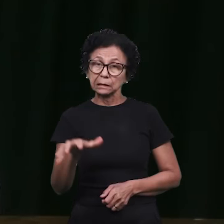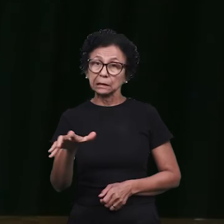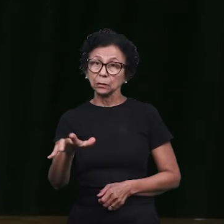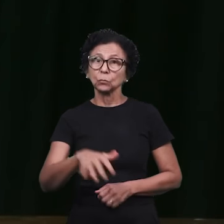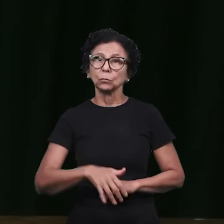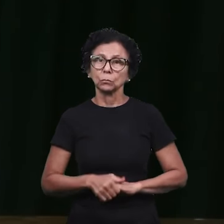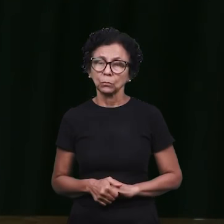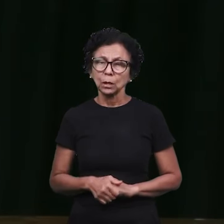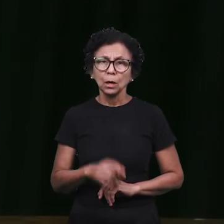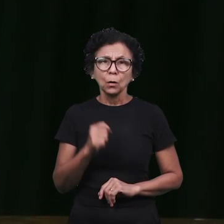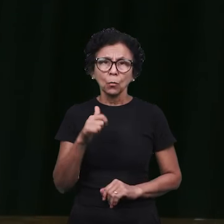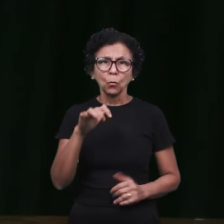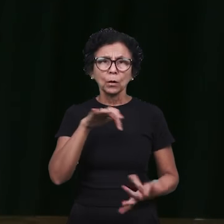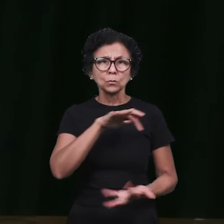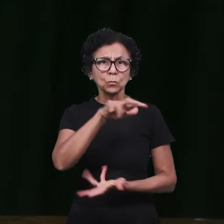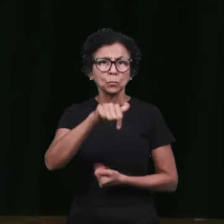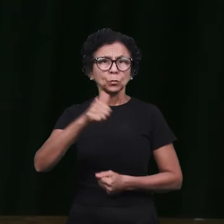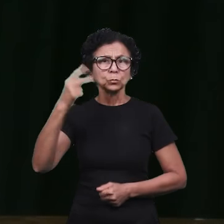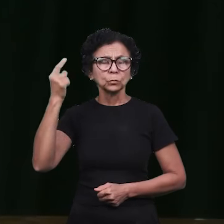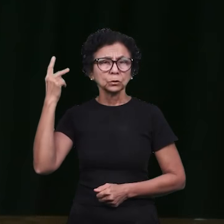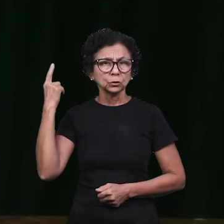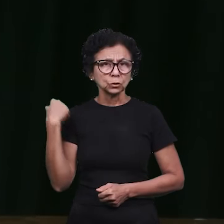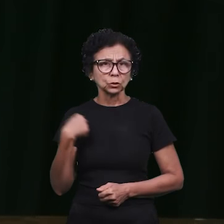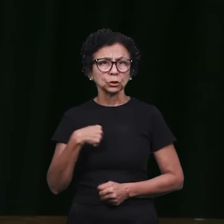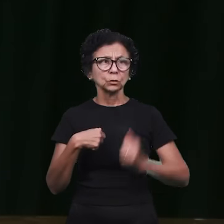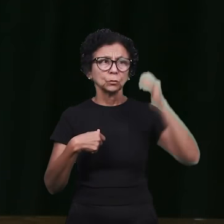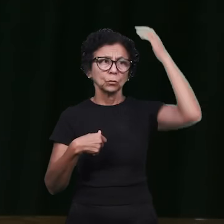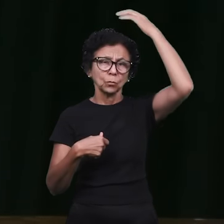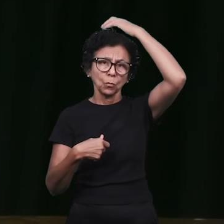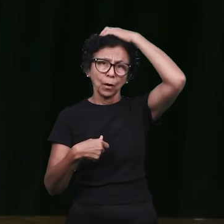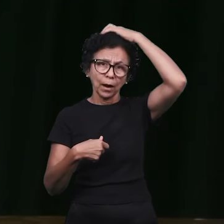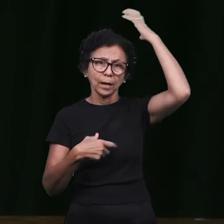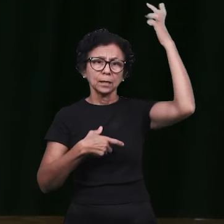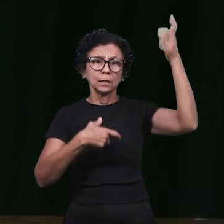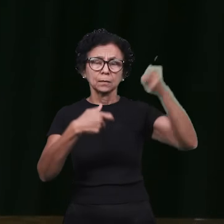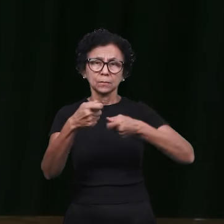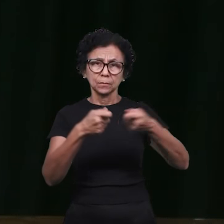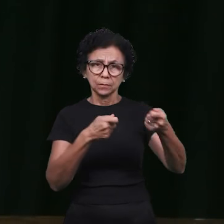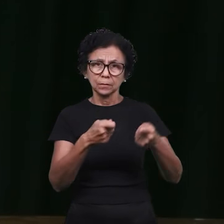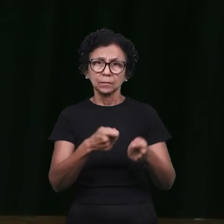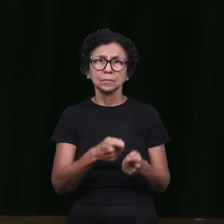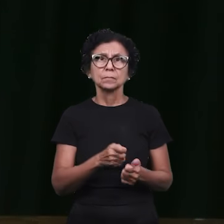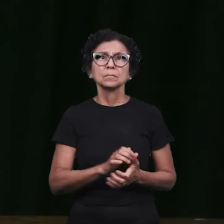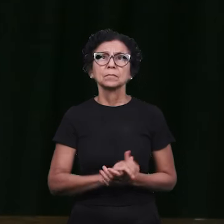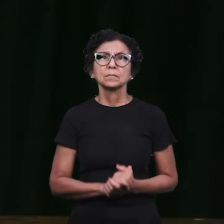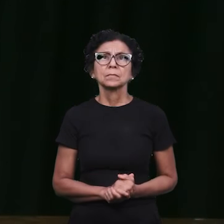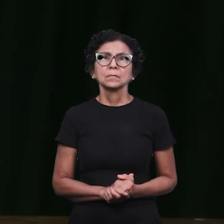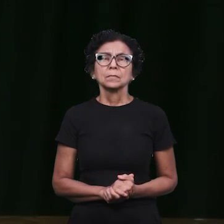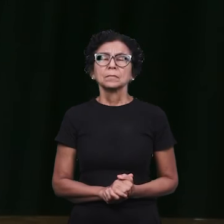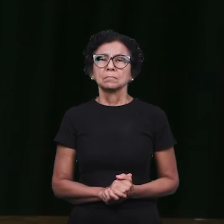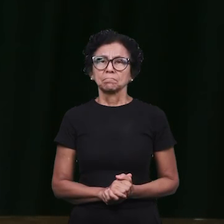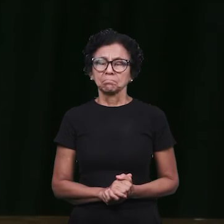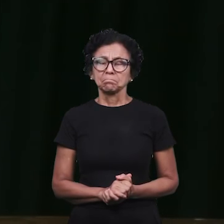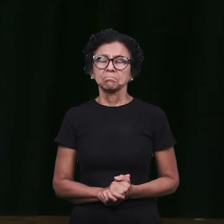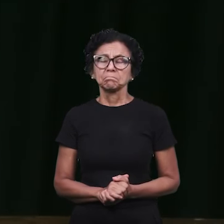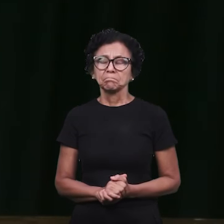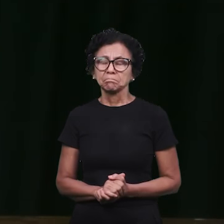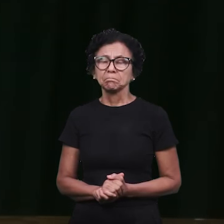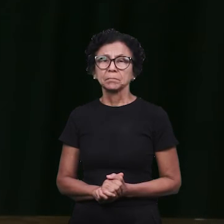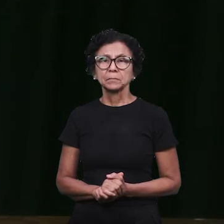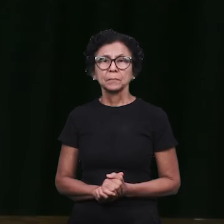seja, praticamente o mundo antigo todo estava sob domínio persa. Era a maior potência da Era a maior época.